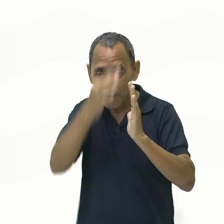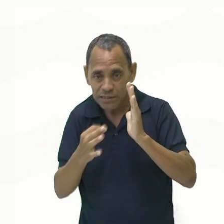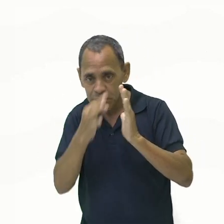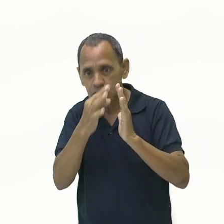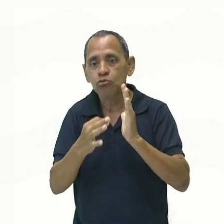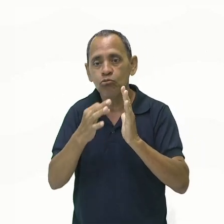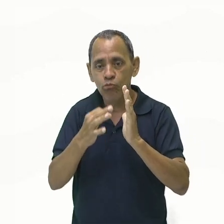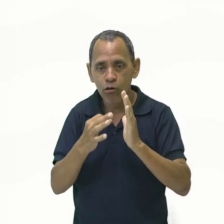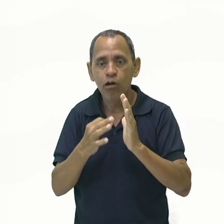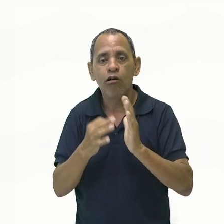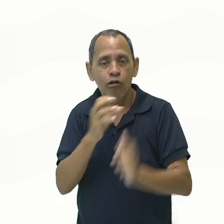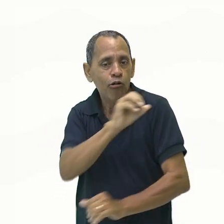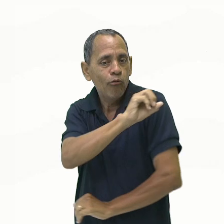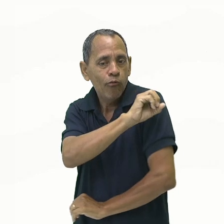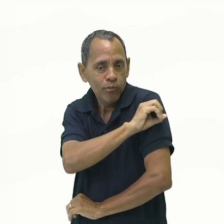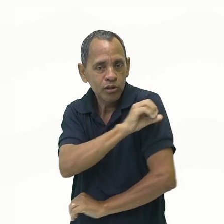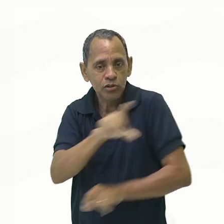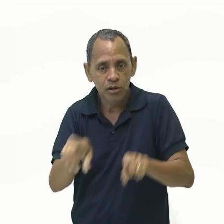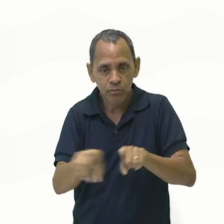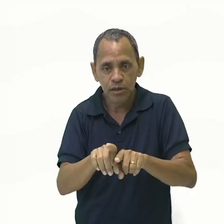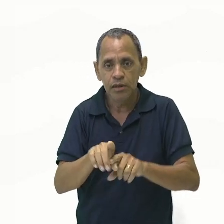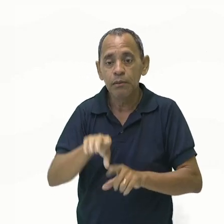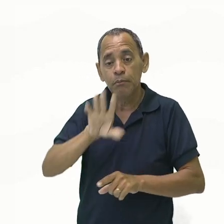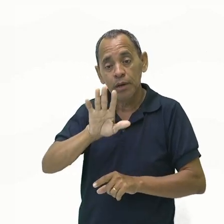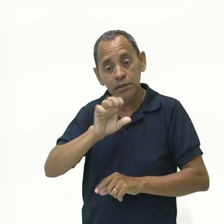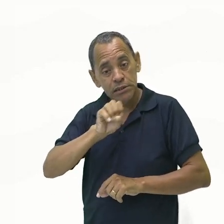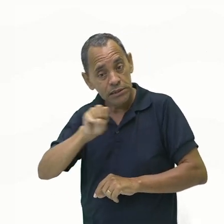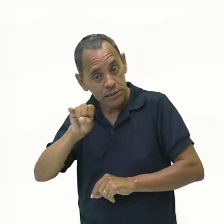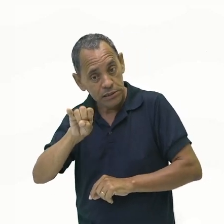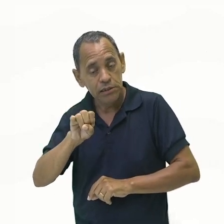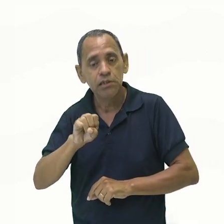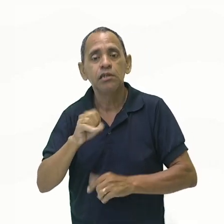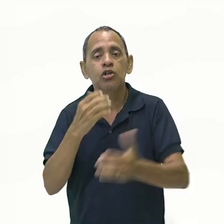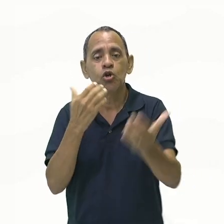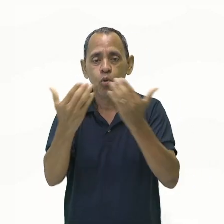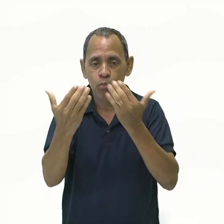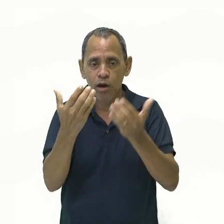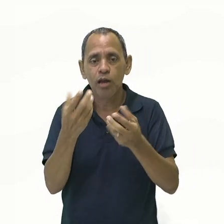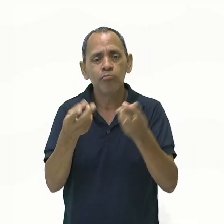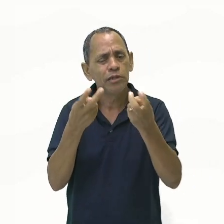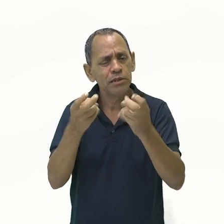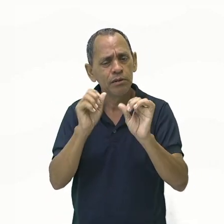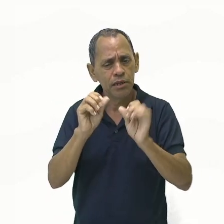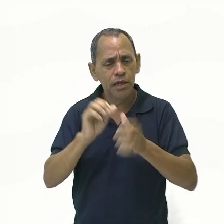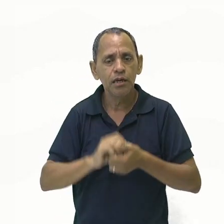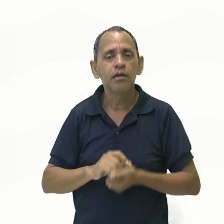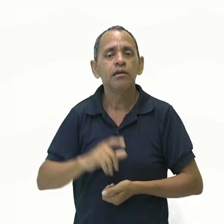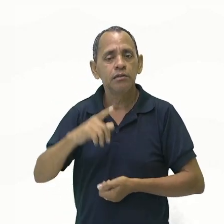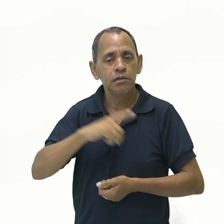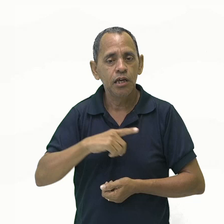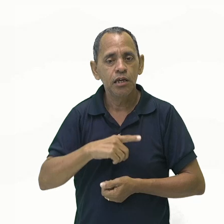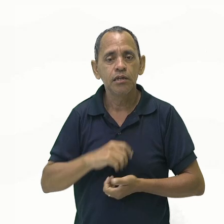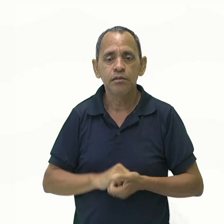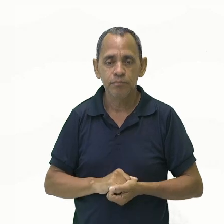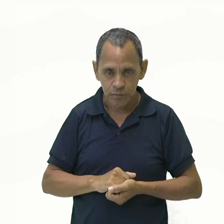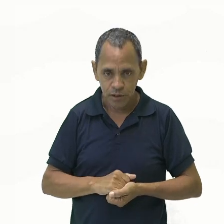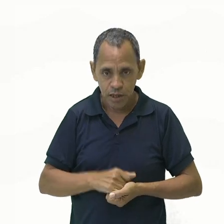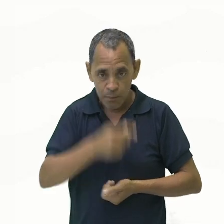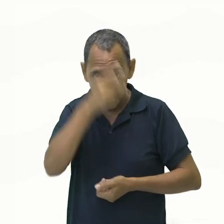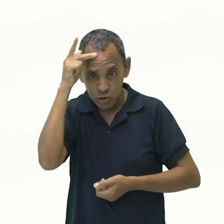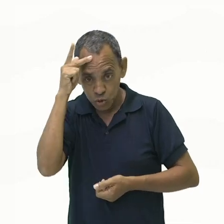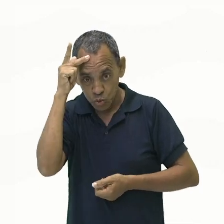menor. Mas quando a gente compara, pessoal, mesmo assim, a gente vê aqui claramente, né, pessoas, por exemplo, de 15 anos ou